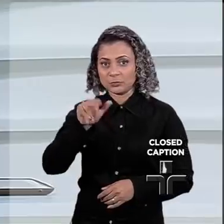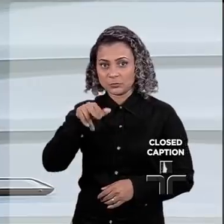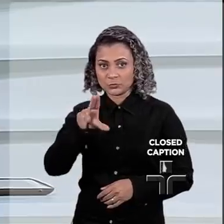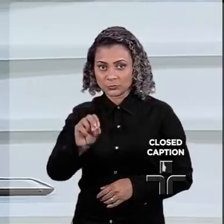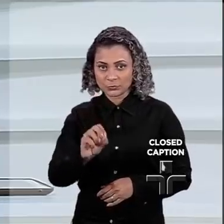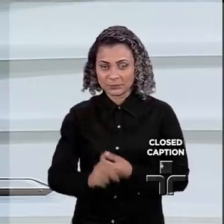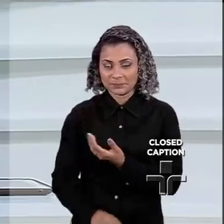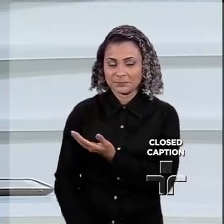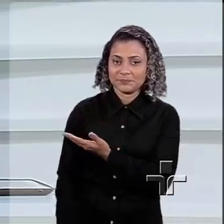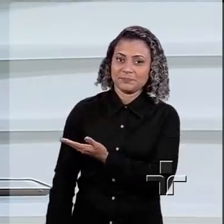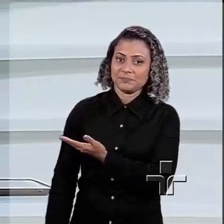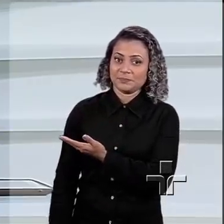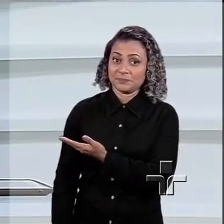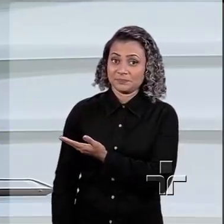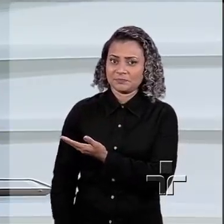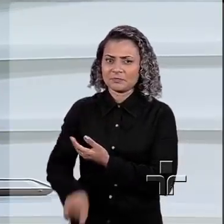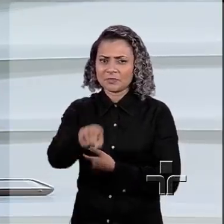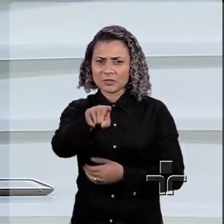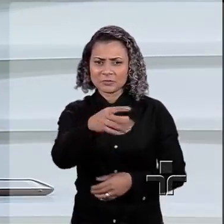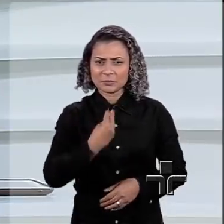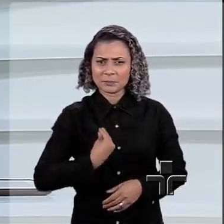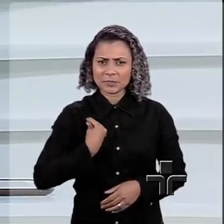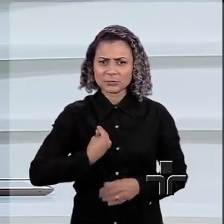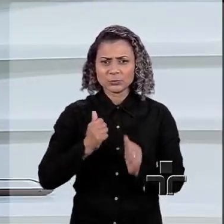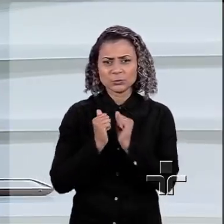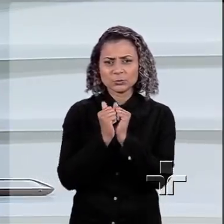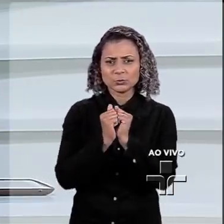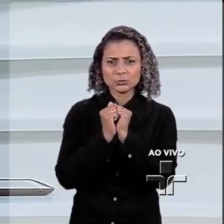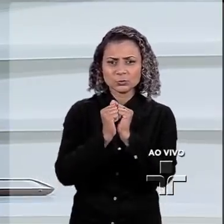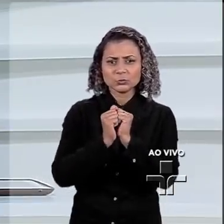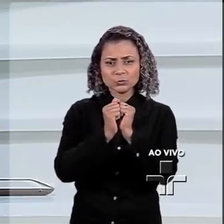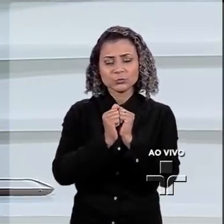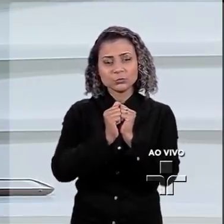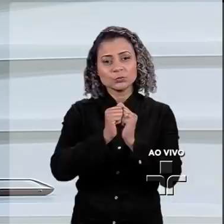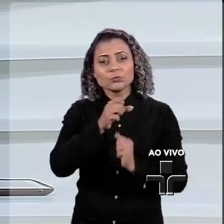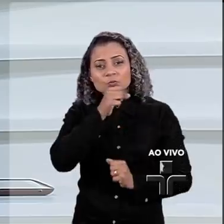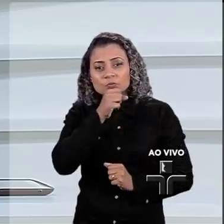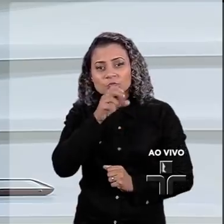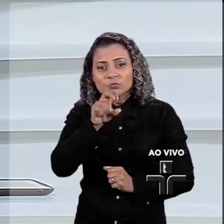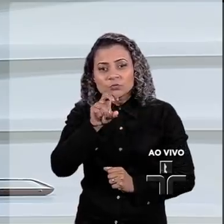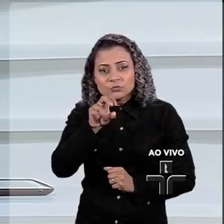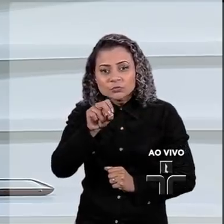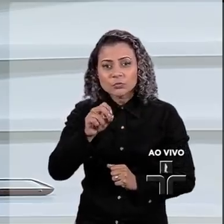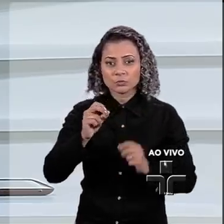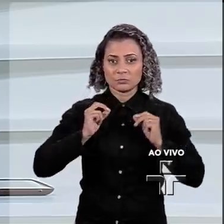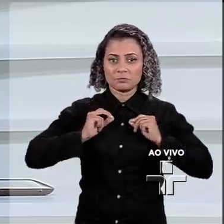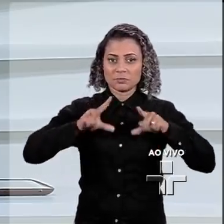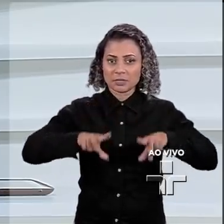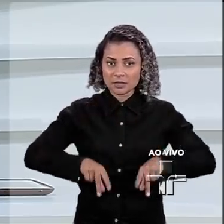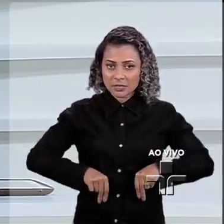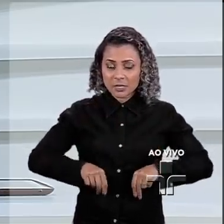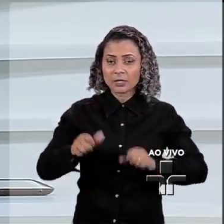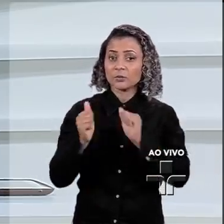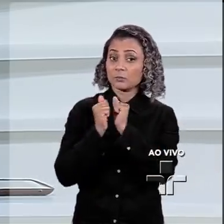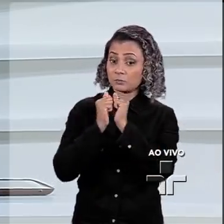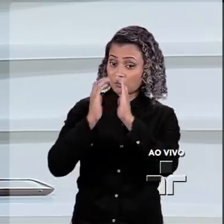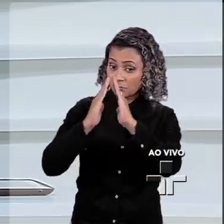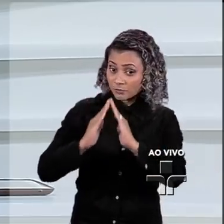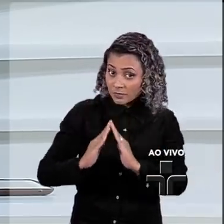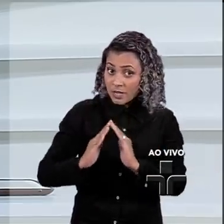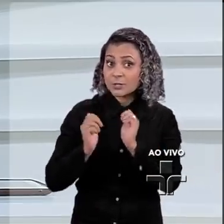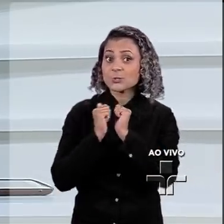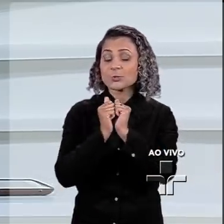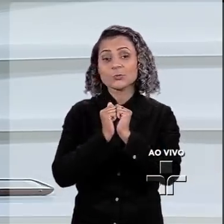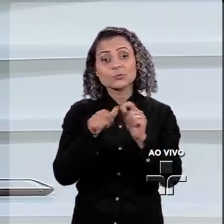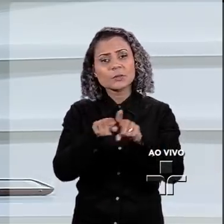Bruno, você conviveu bastante com o seu avô, Mário, né? Morou junto com ele, etc. Queria que você falasse